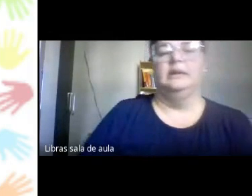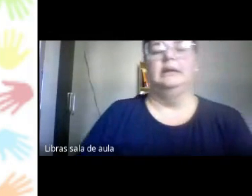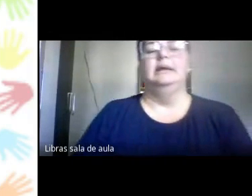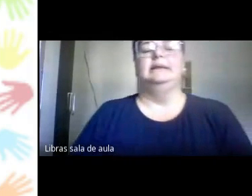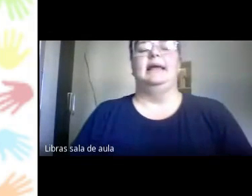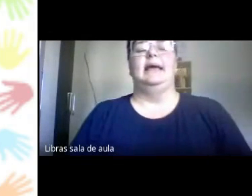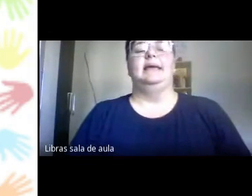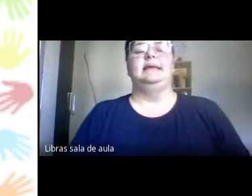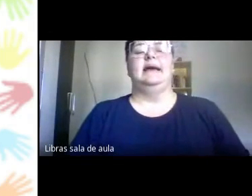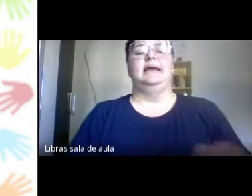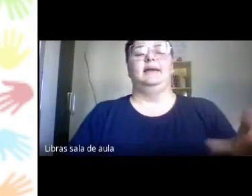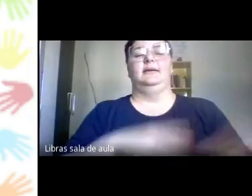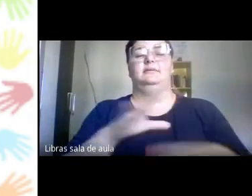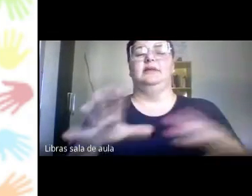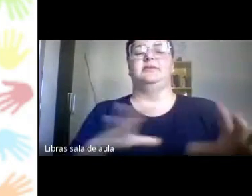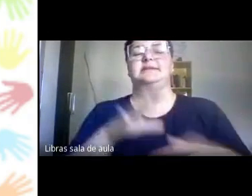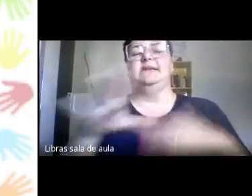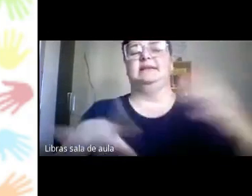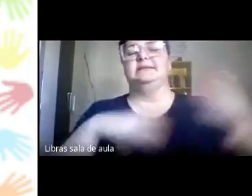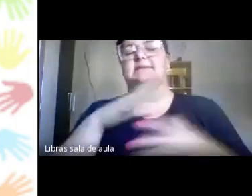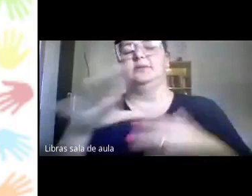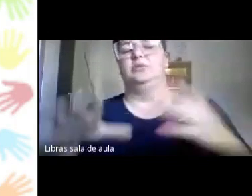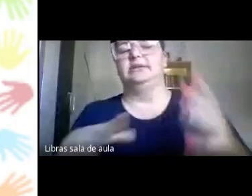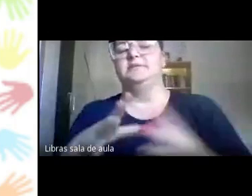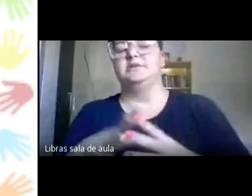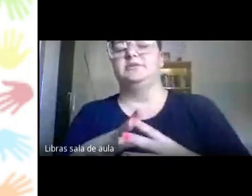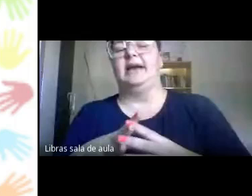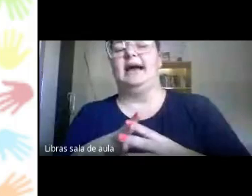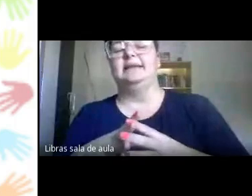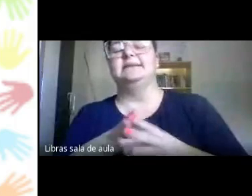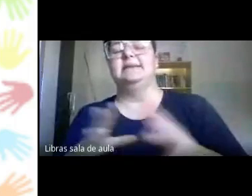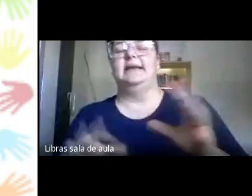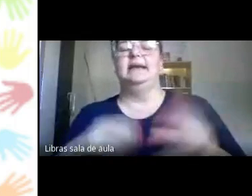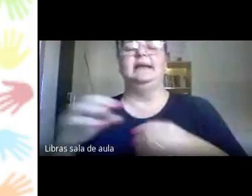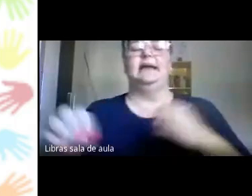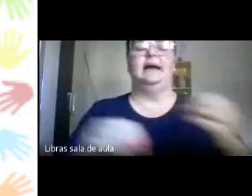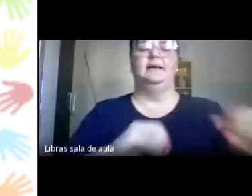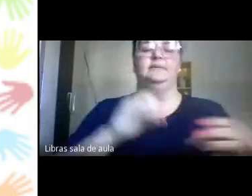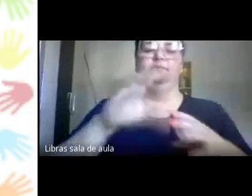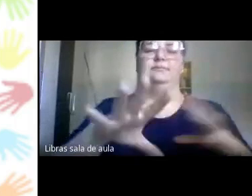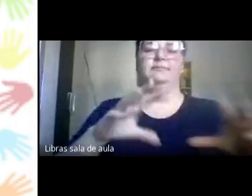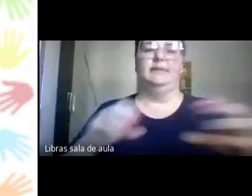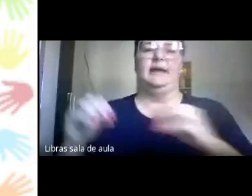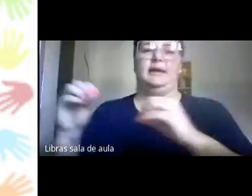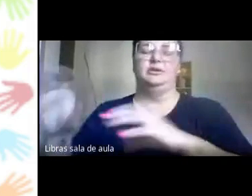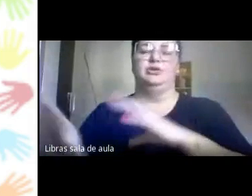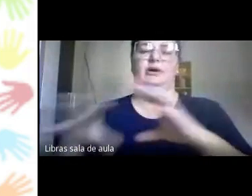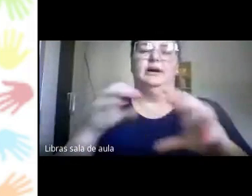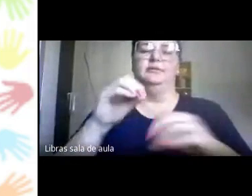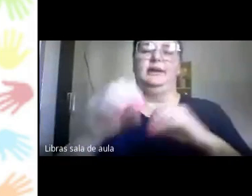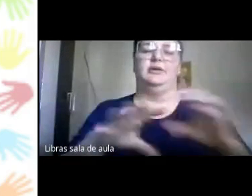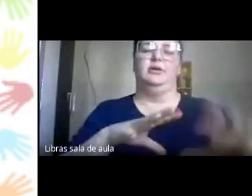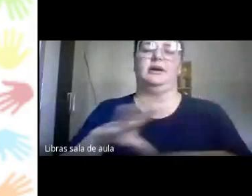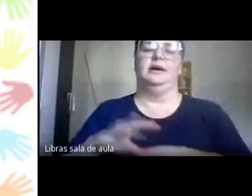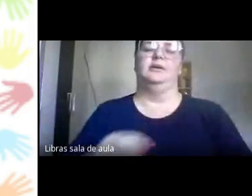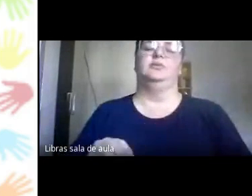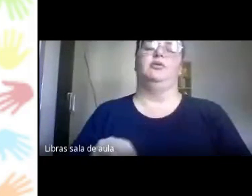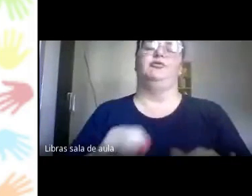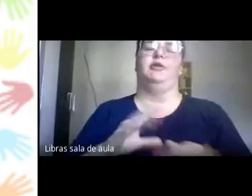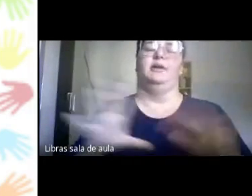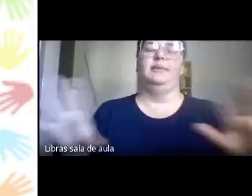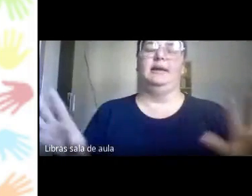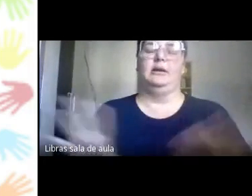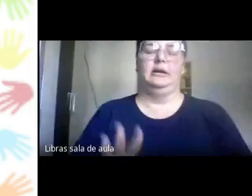intelectual, né, e aí, tanto que as letras estão todas misturadas, e ele ia, né, jogando ali,